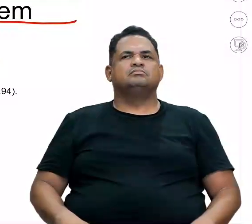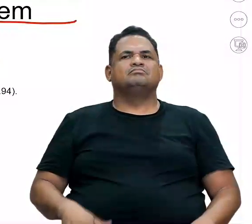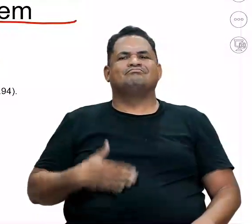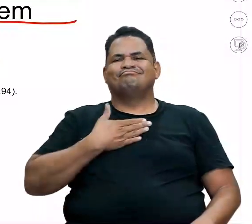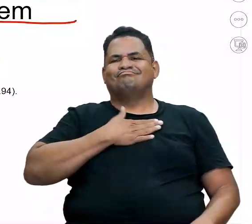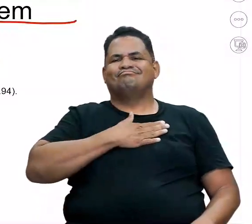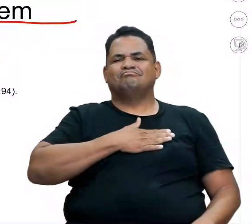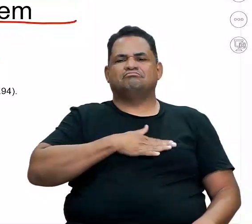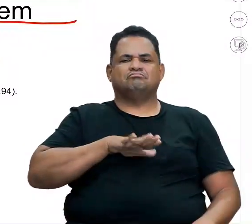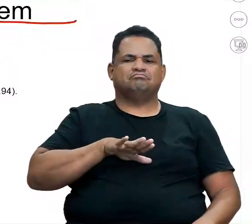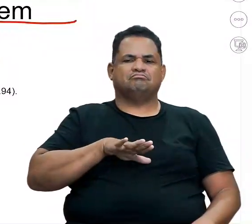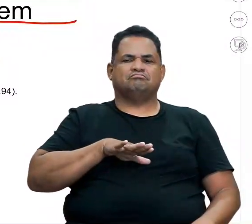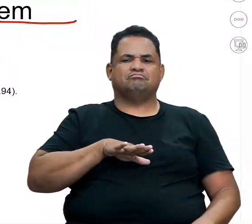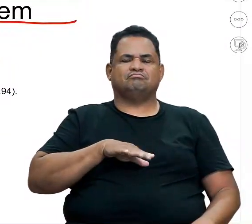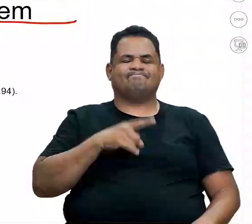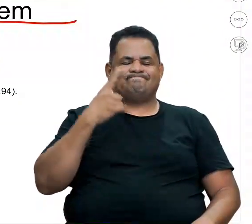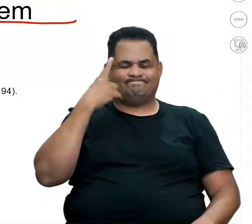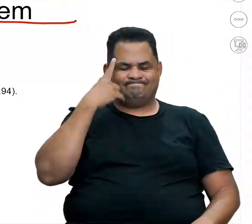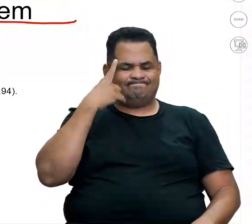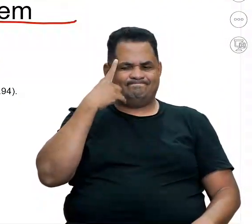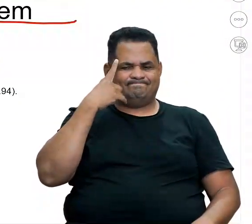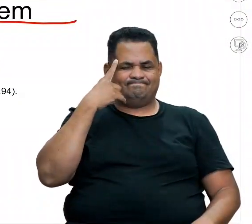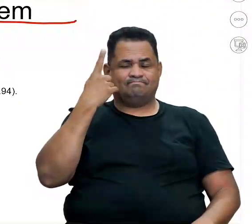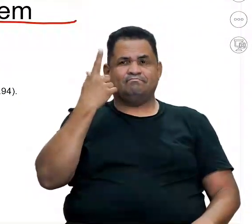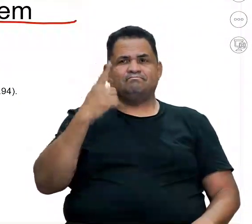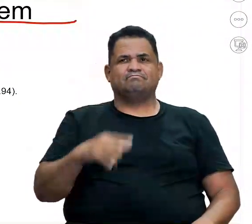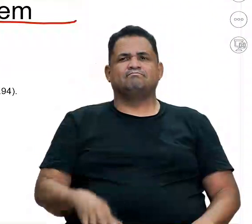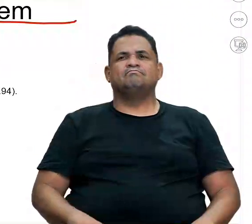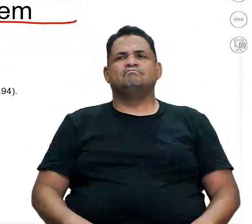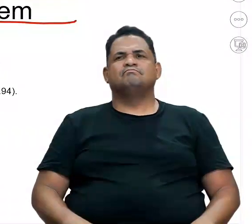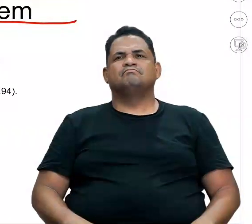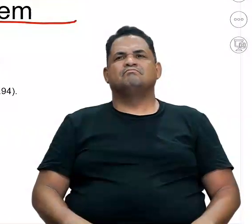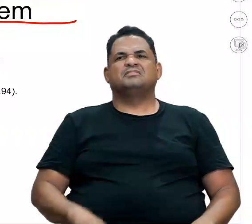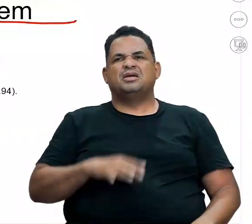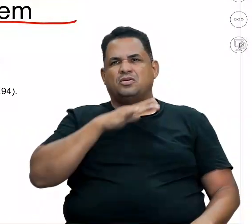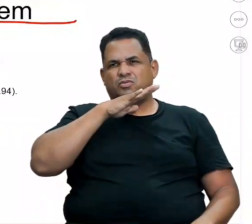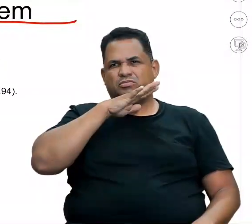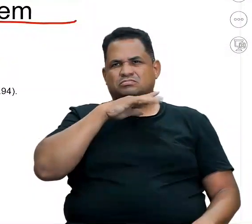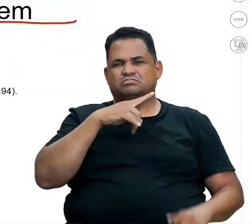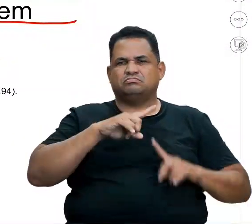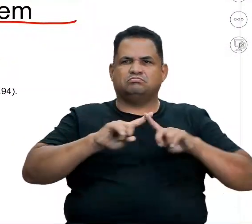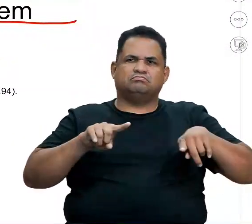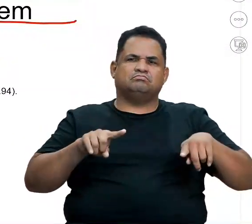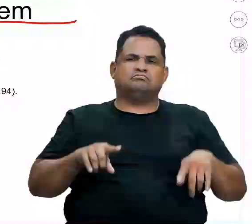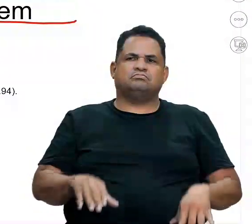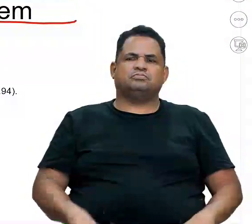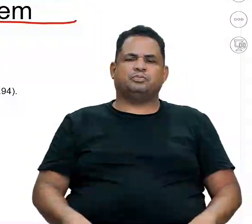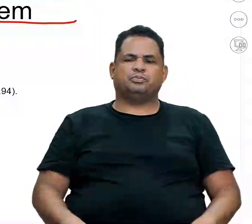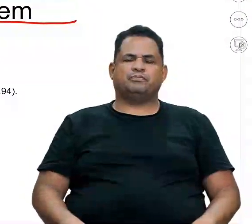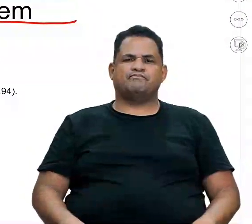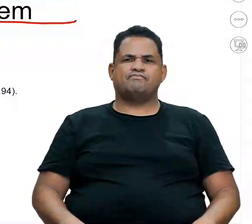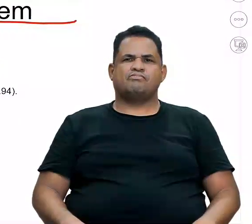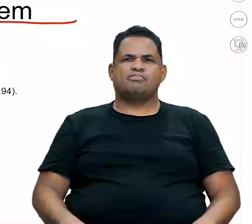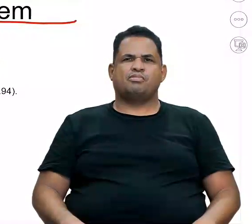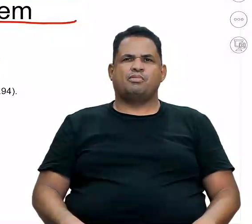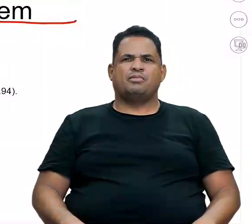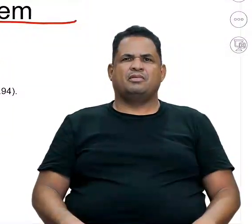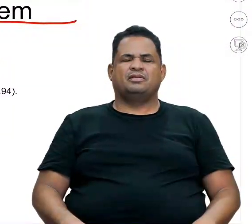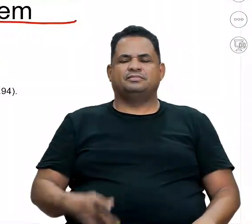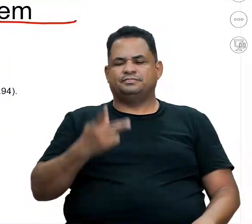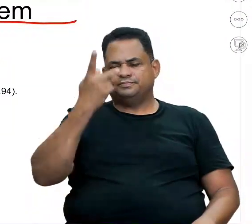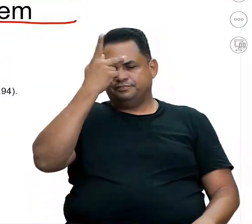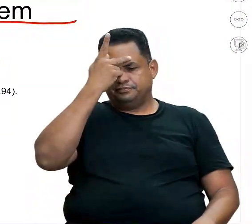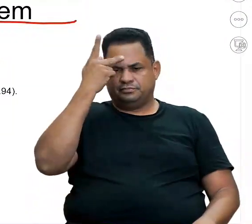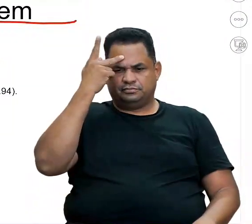porque eu penso que isso, né, é ruim. Mas assim, é a pessoa que ela